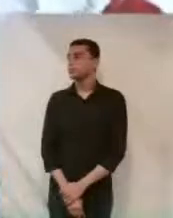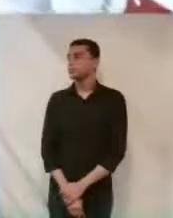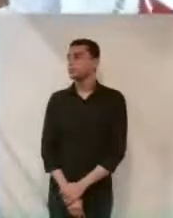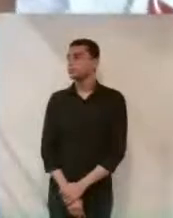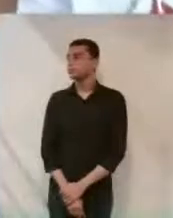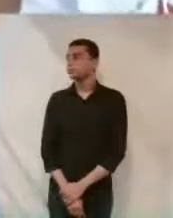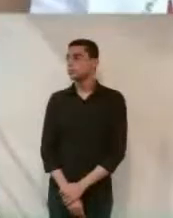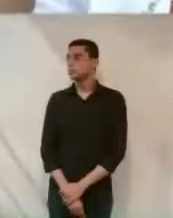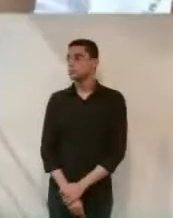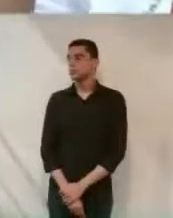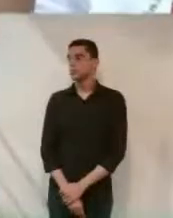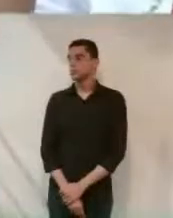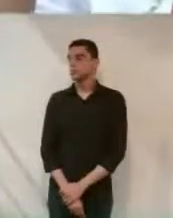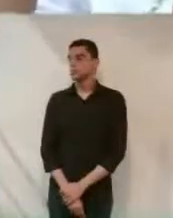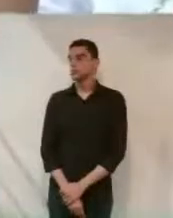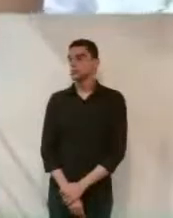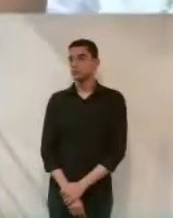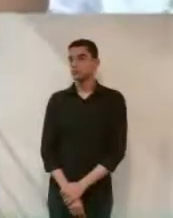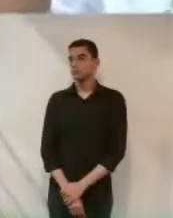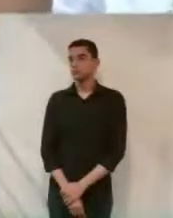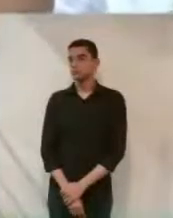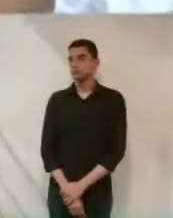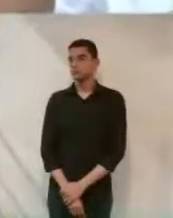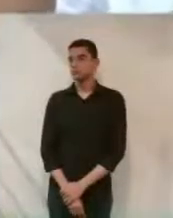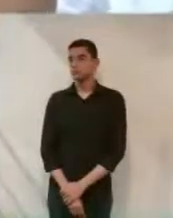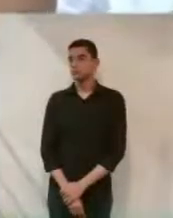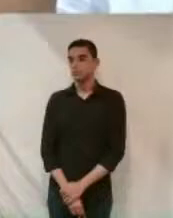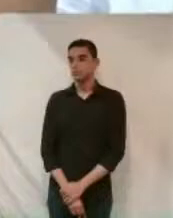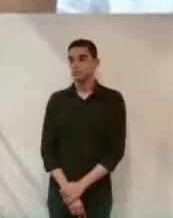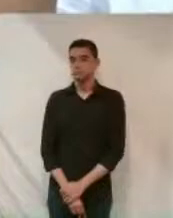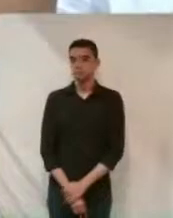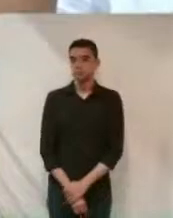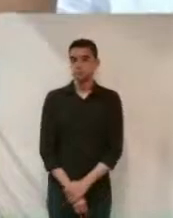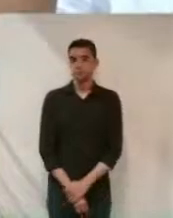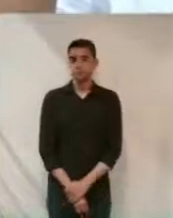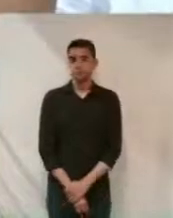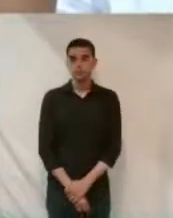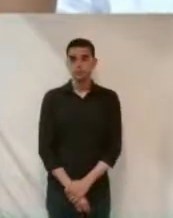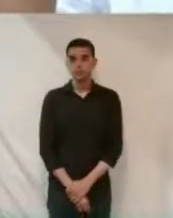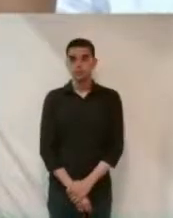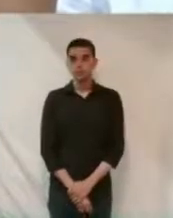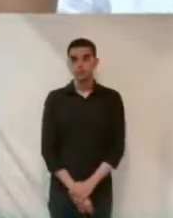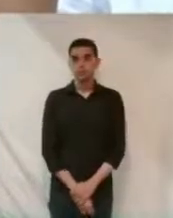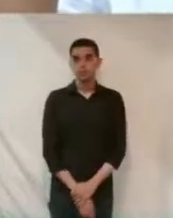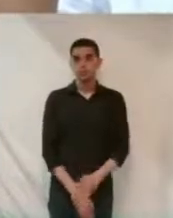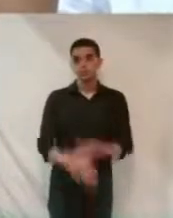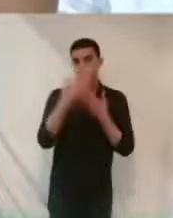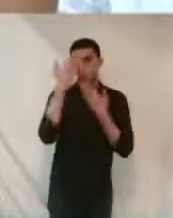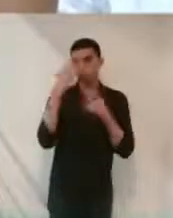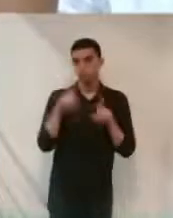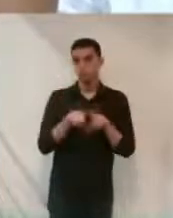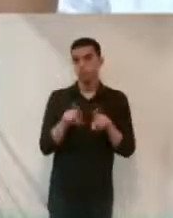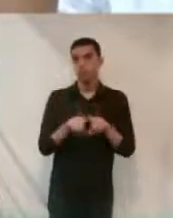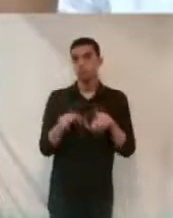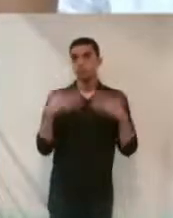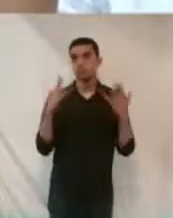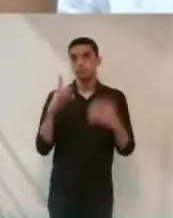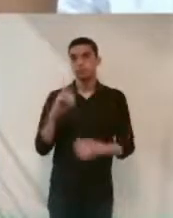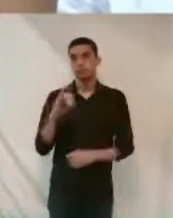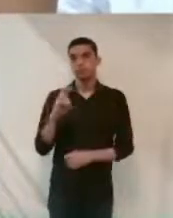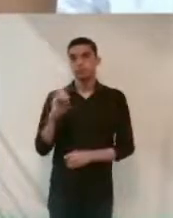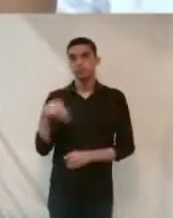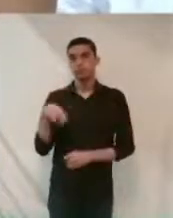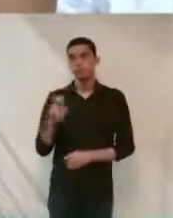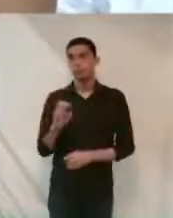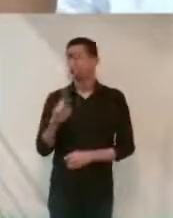Eu agradeço a Ricardo Garcia e, em bloco, agradeço e parabenizo Dione e